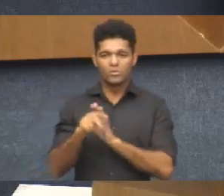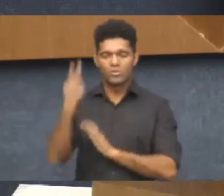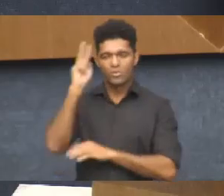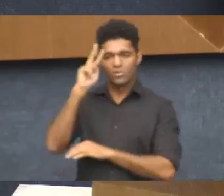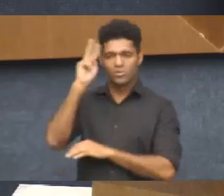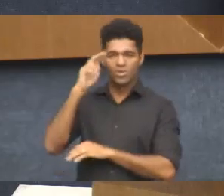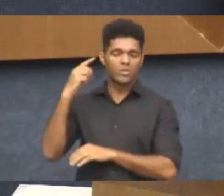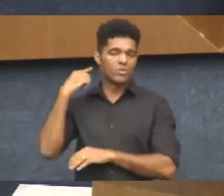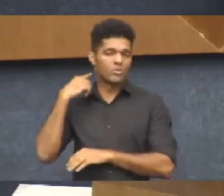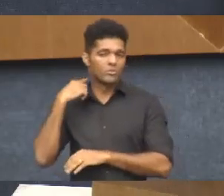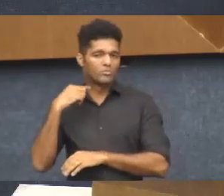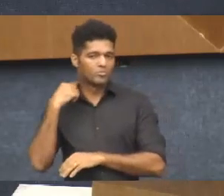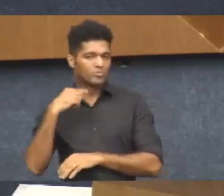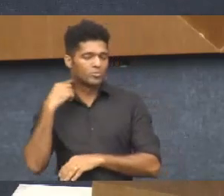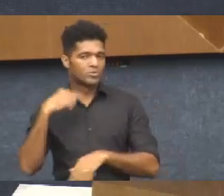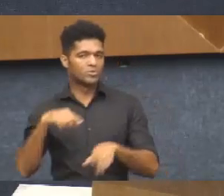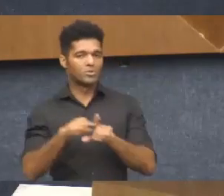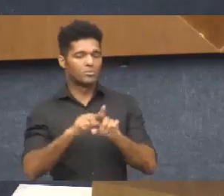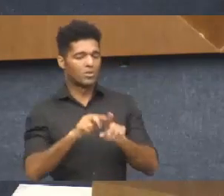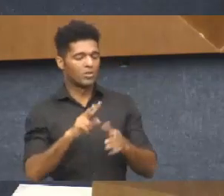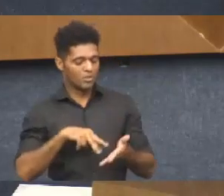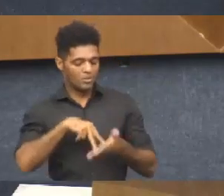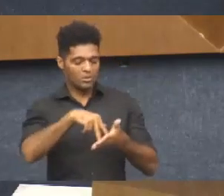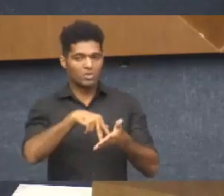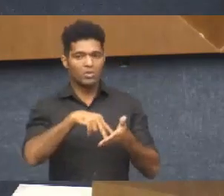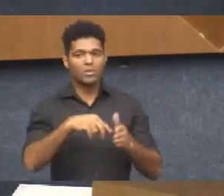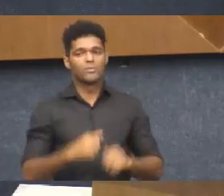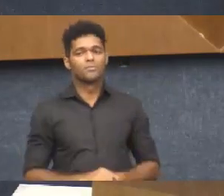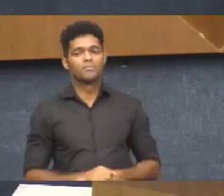apresentador e comediante de stand-up.